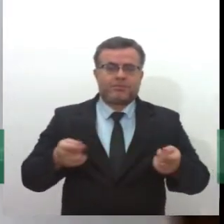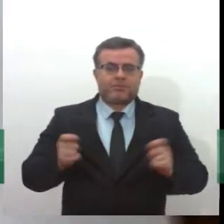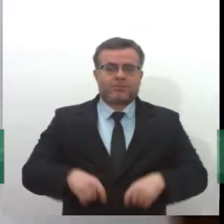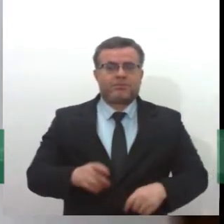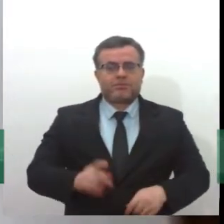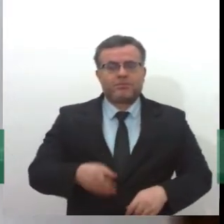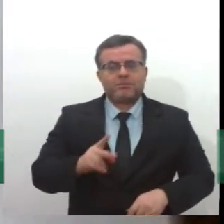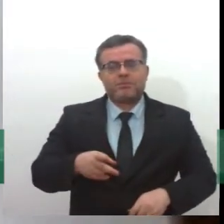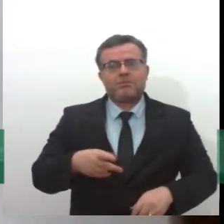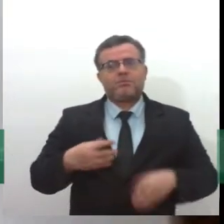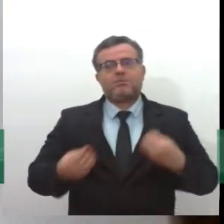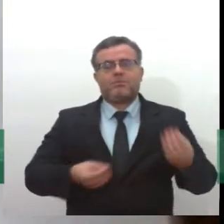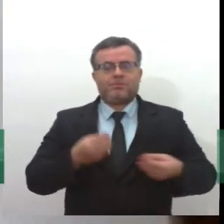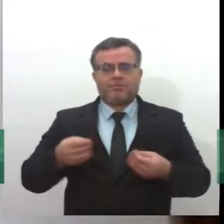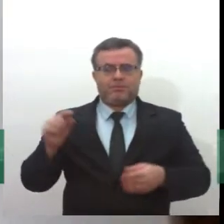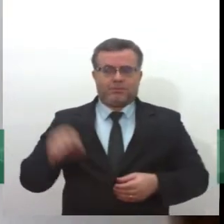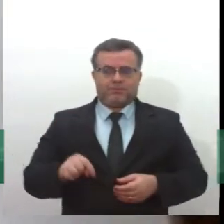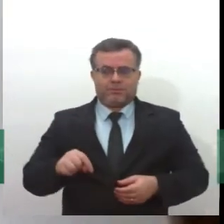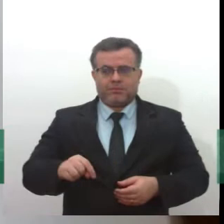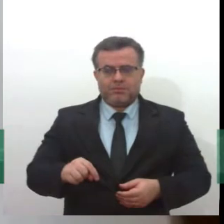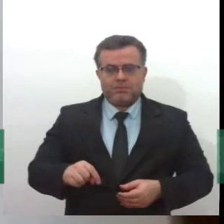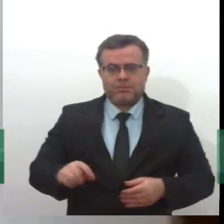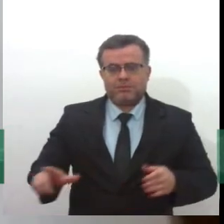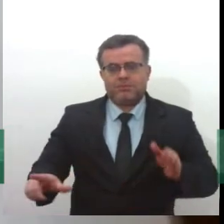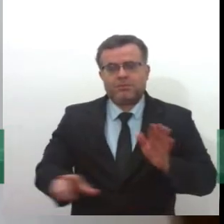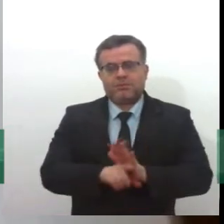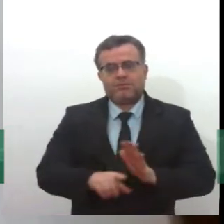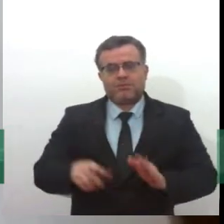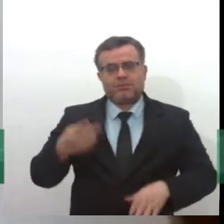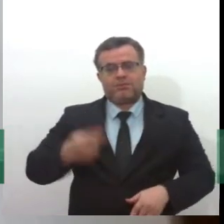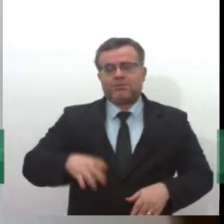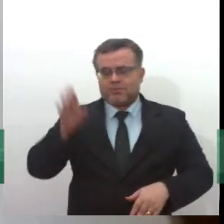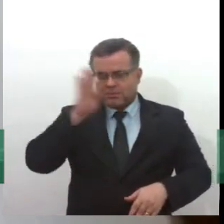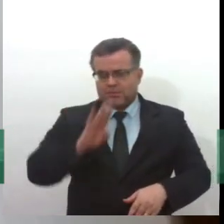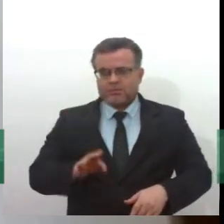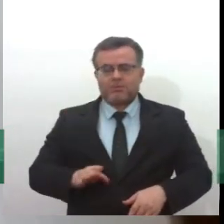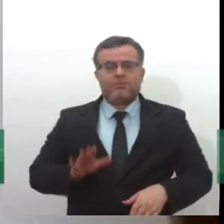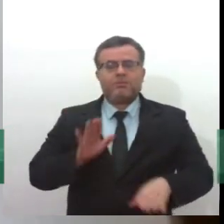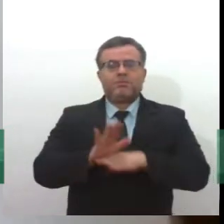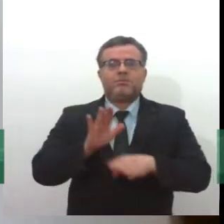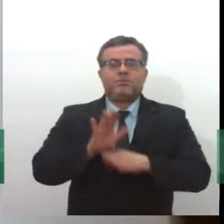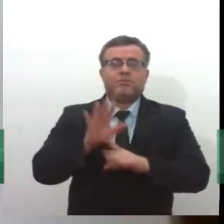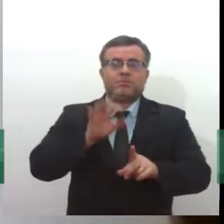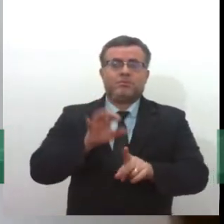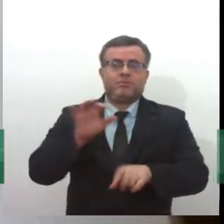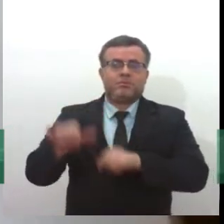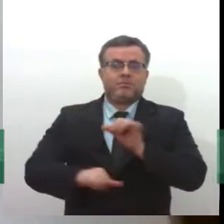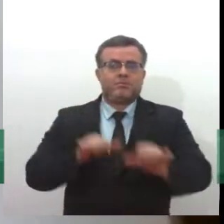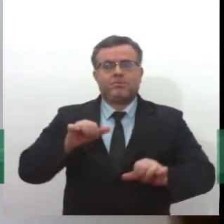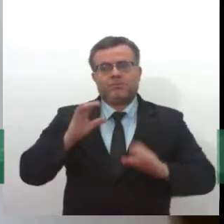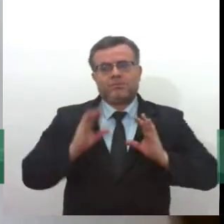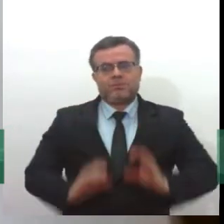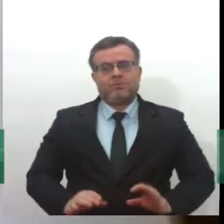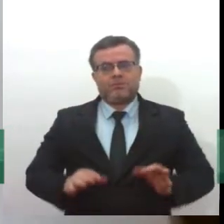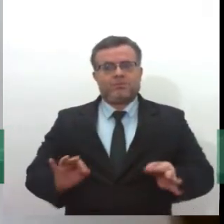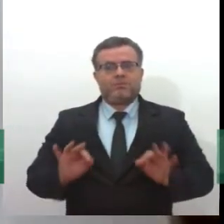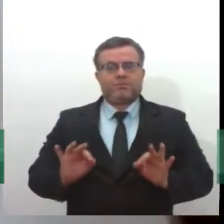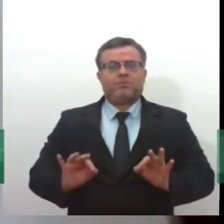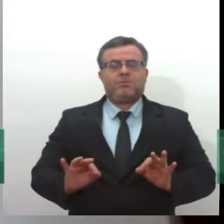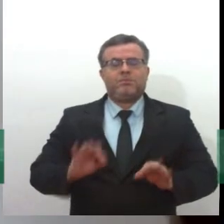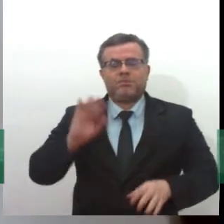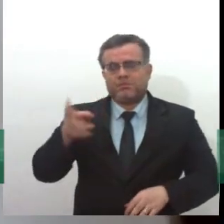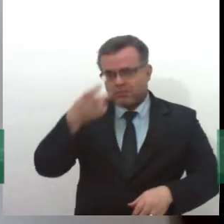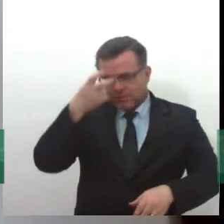que pegaram no Brasil, no sentido de realmente induzir uma mudança de comportamento coletivo, uma mudança cultural de